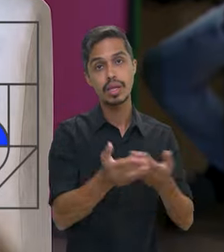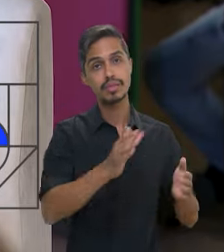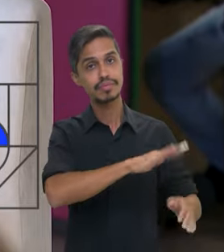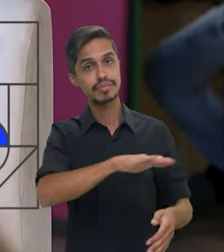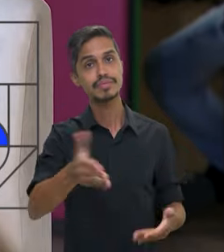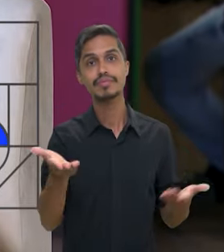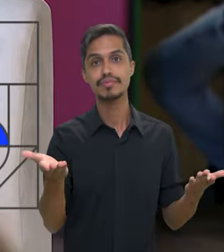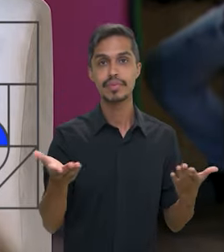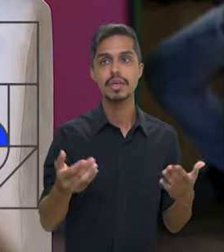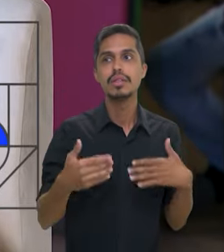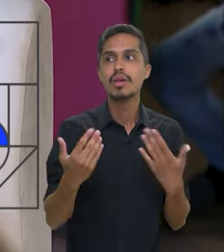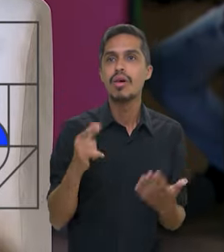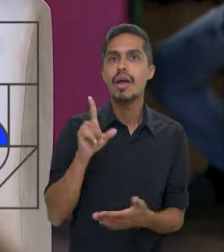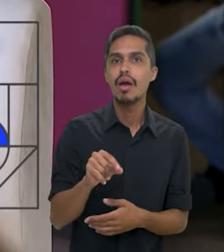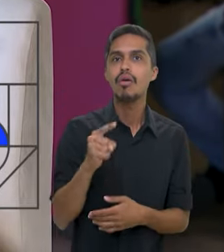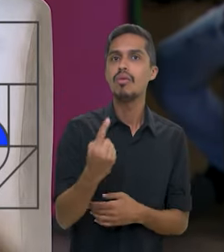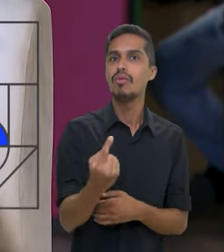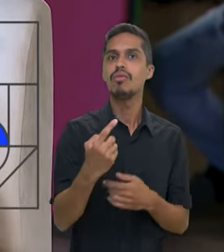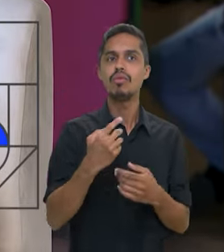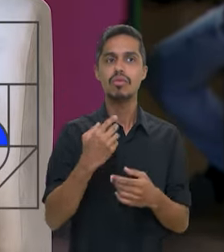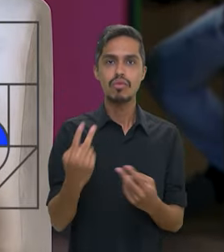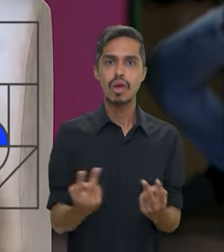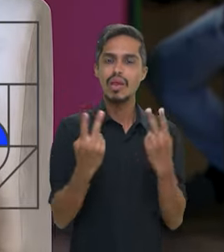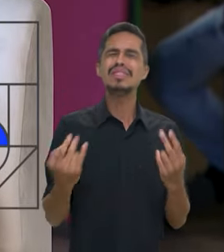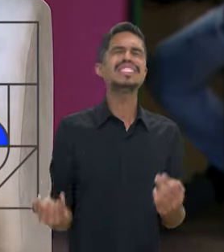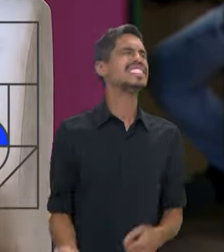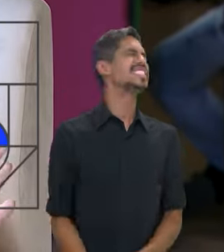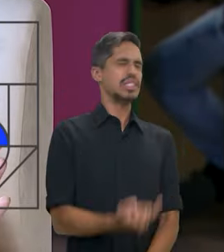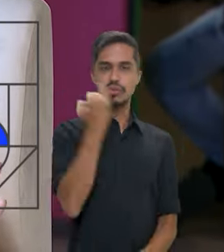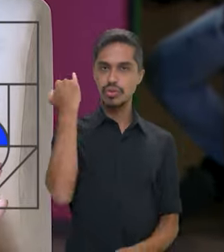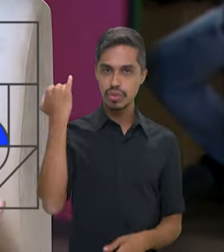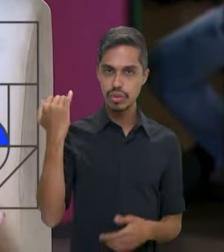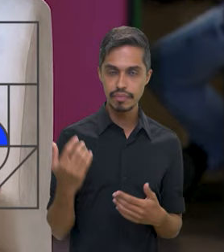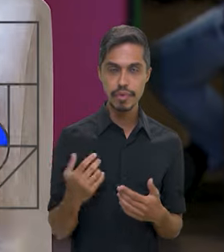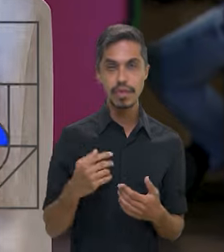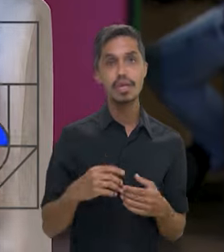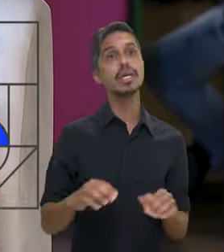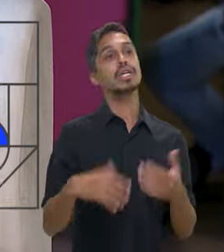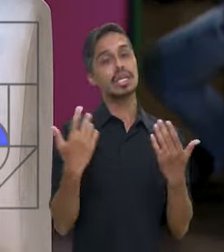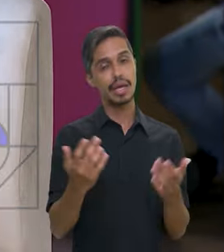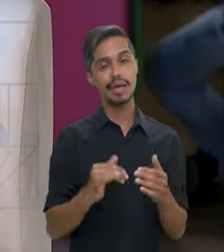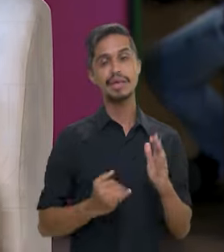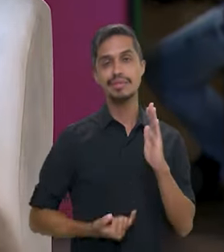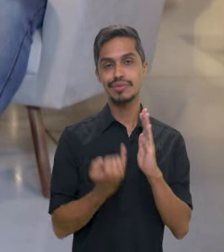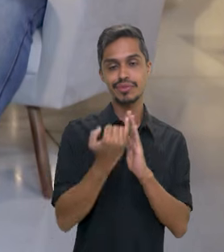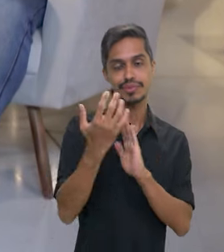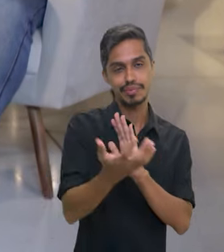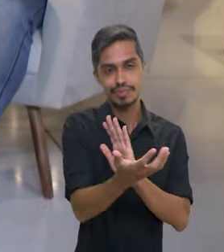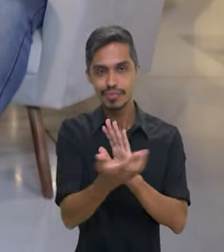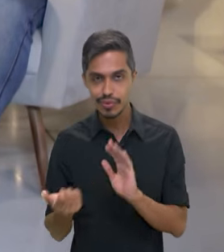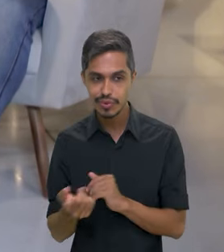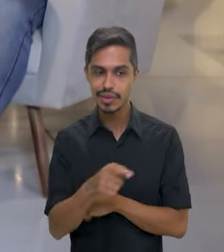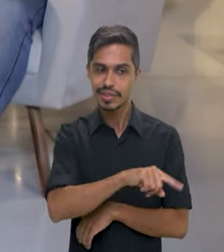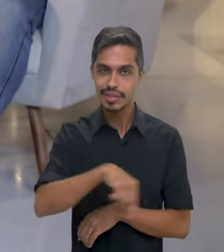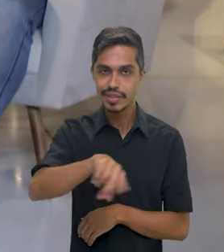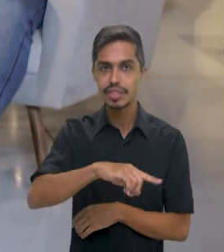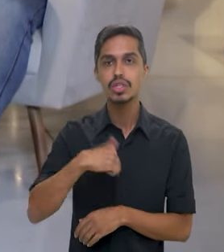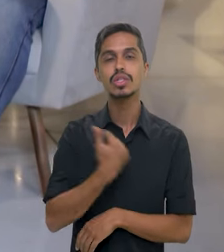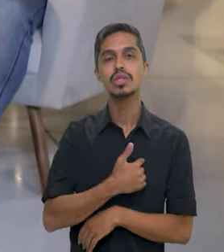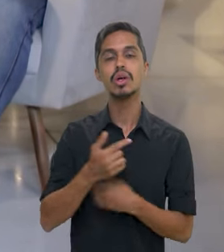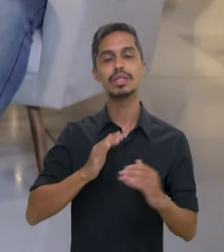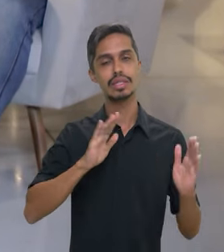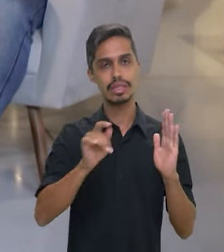a alimentação das nossas crianças, né? Então, assim, é um valor que é ultra importante, que foi corroído pela inflação. Nós passamos ainda,